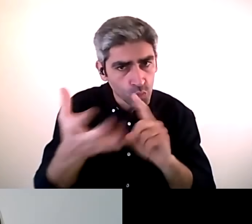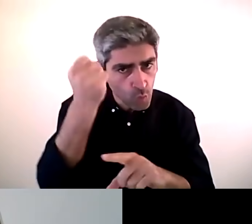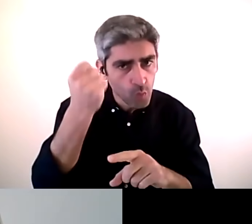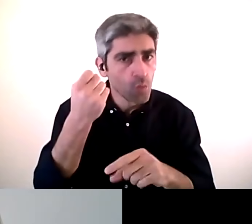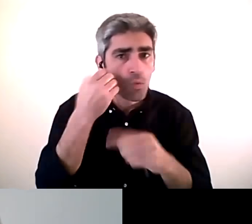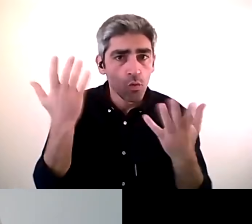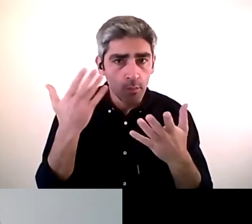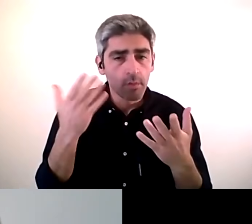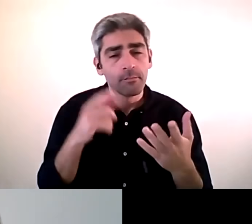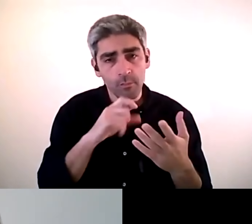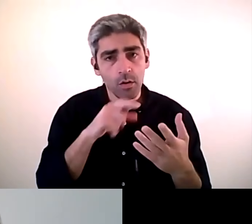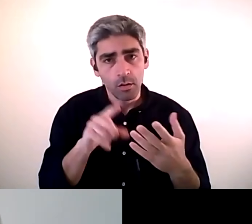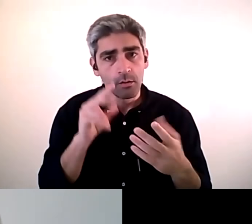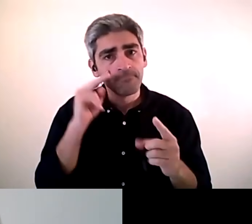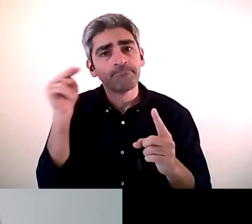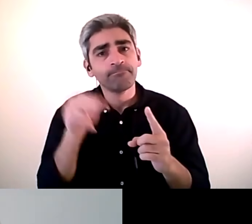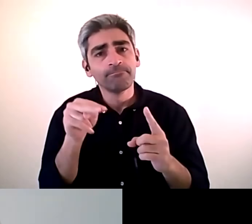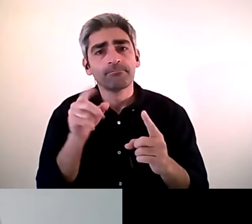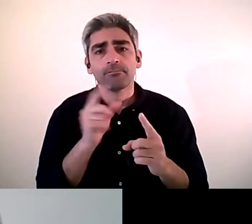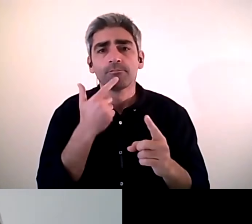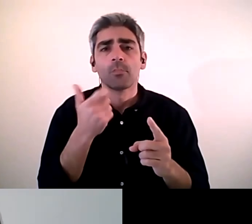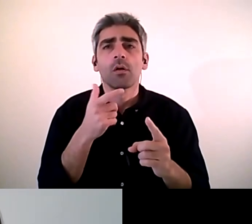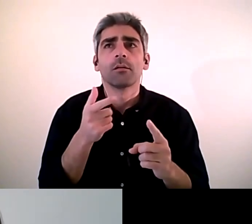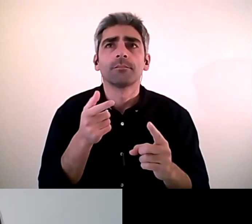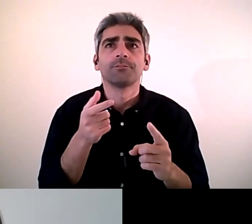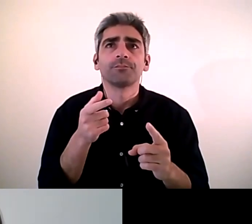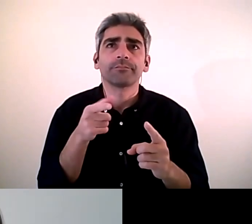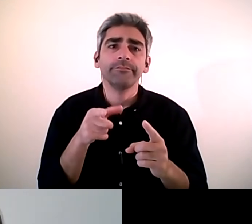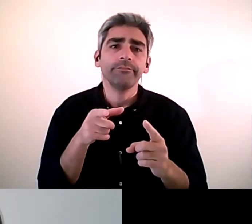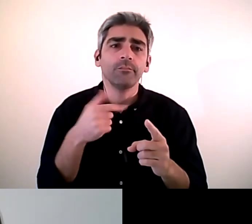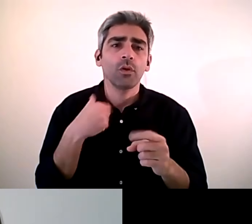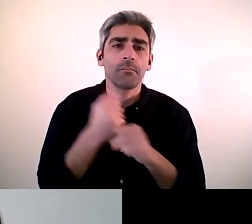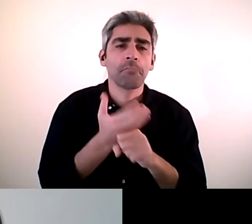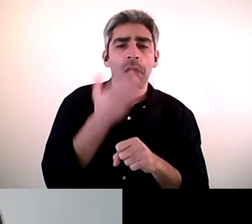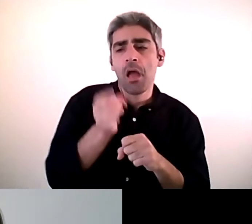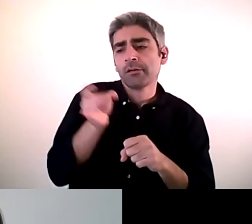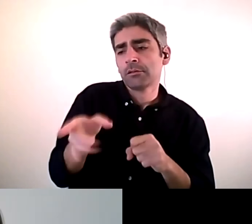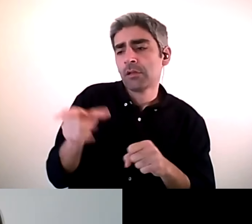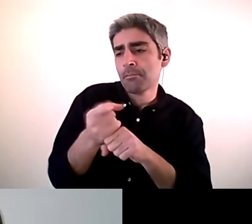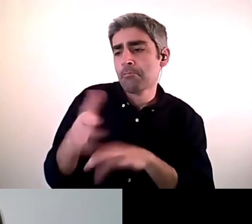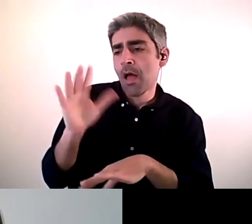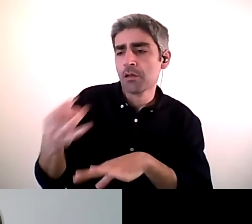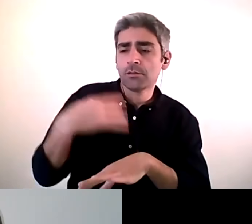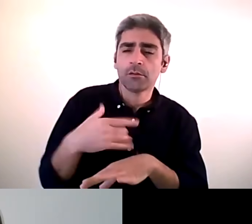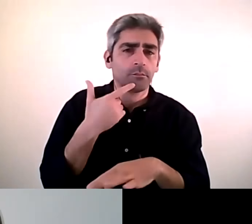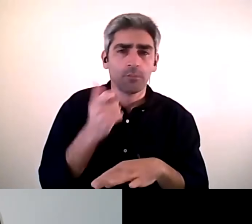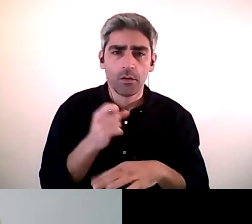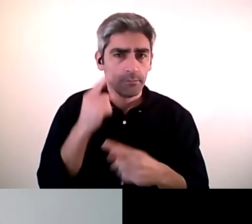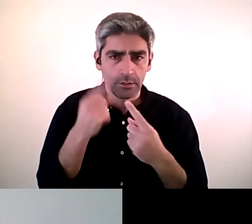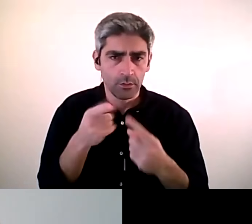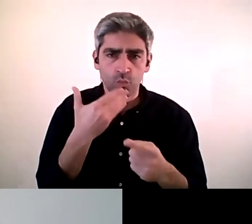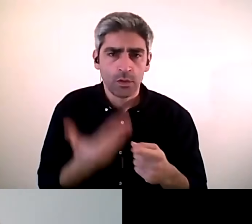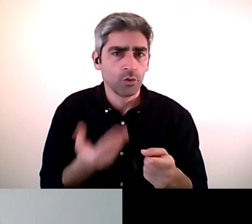pode deixar de ser visto a questão do mas eu trabalho mais do que aquela pessoa, porque isso também não seria